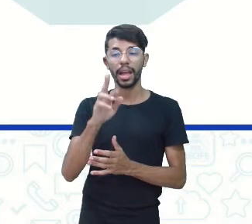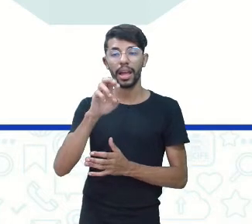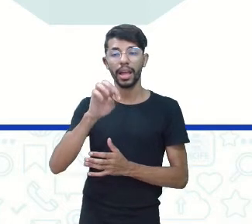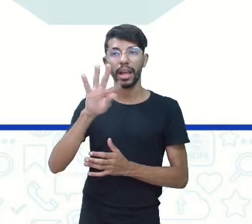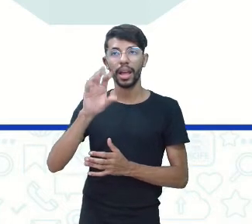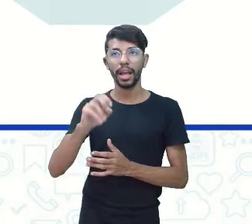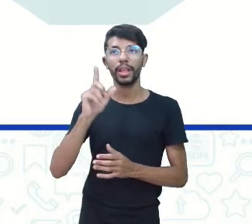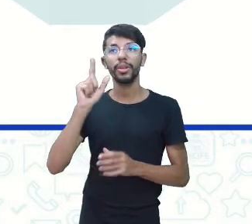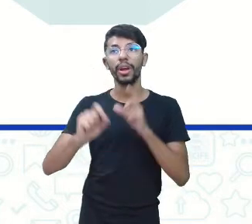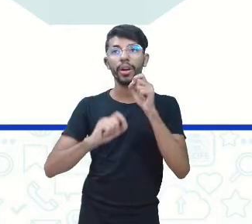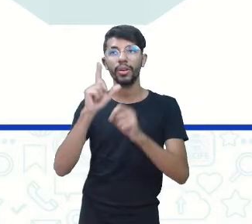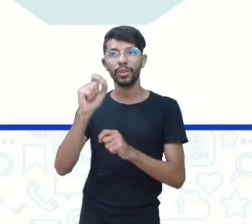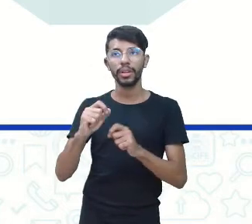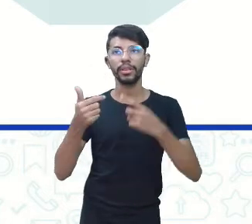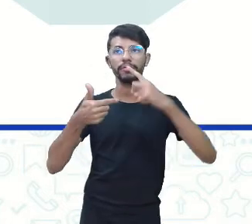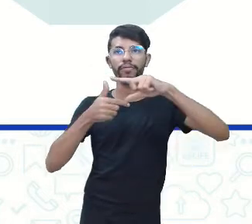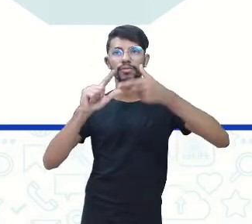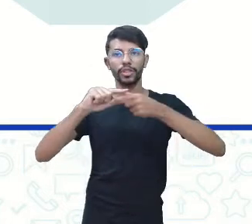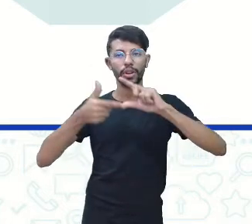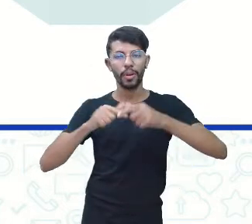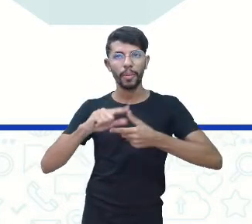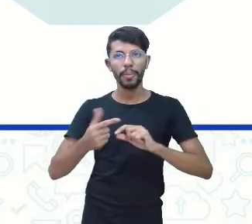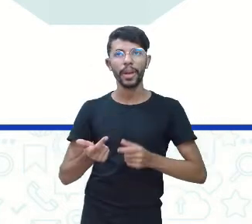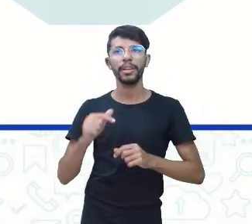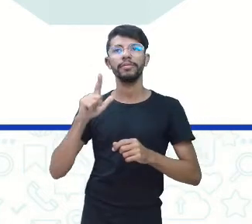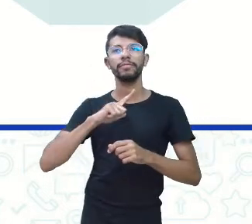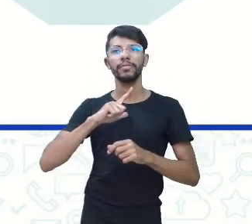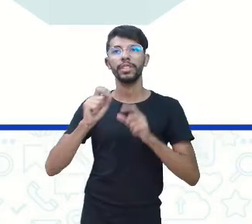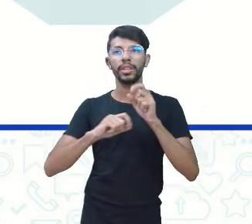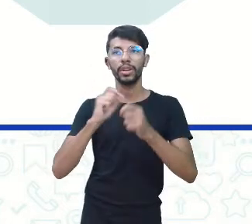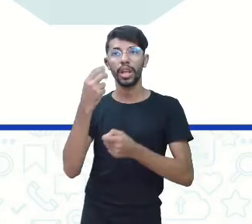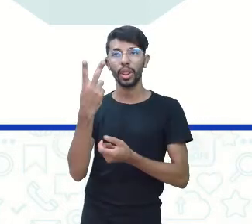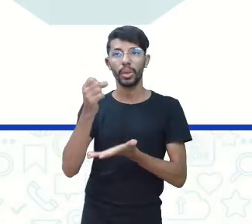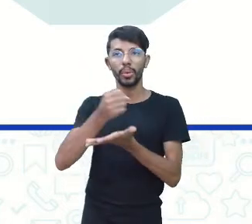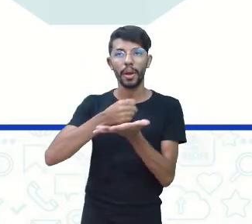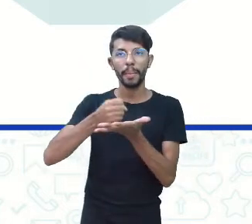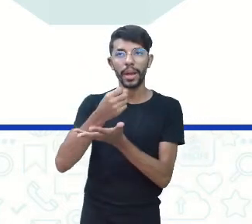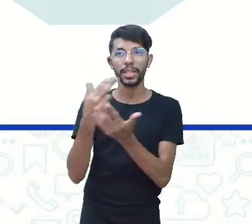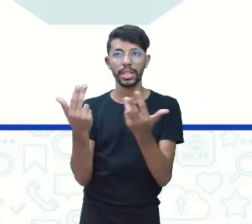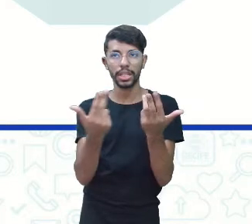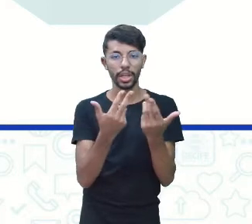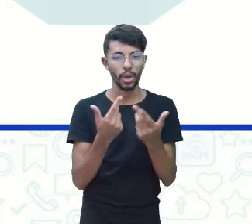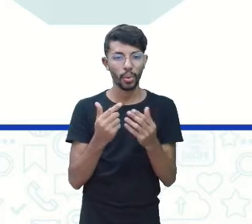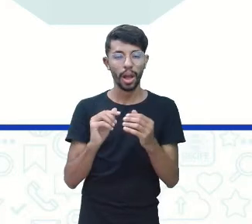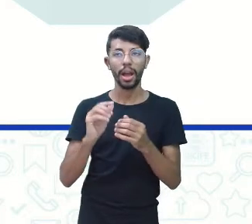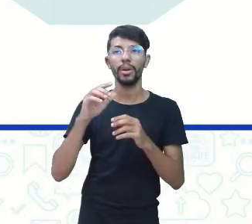bases iguais paralelas, que são polígonos, e faces laterais